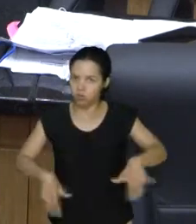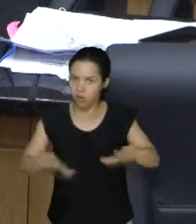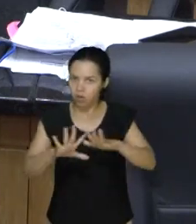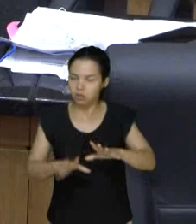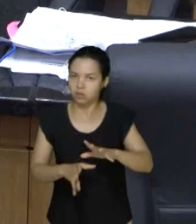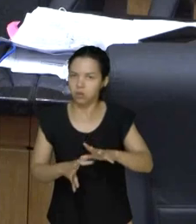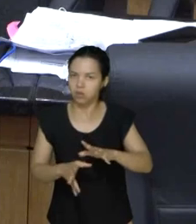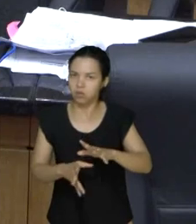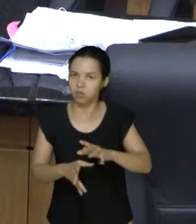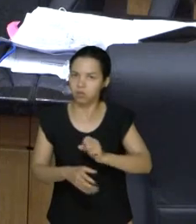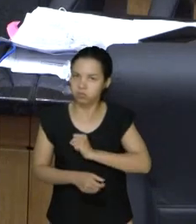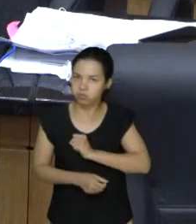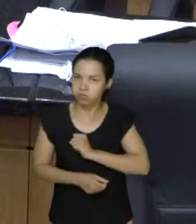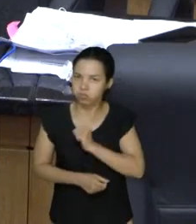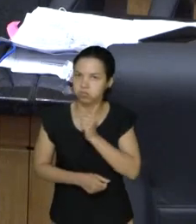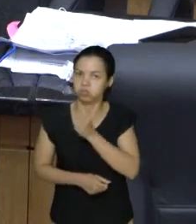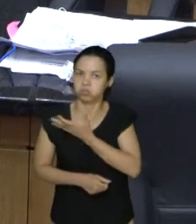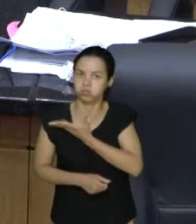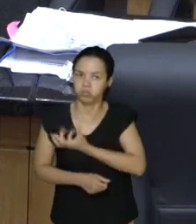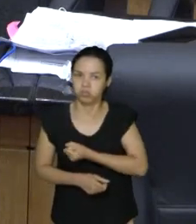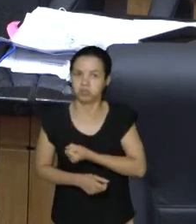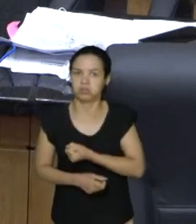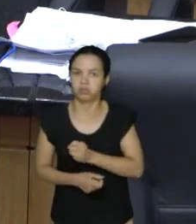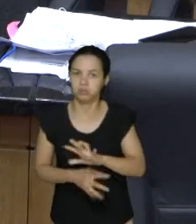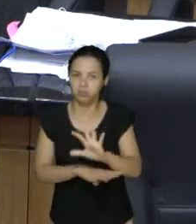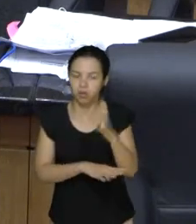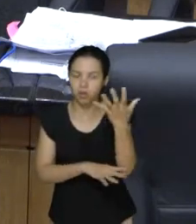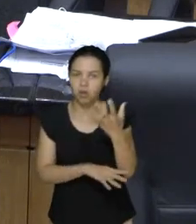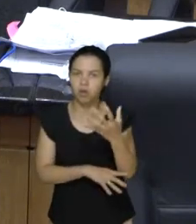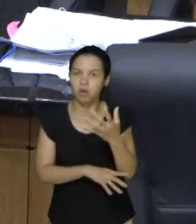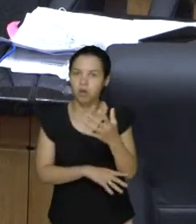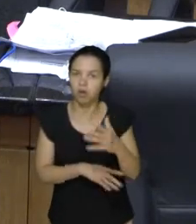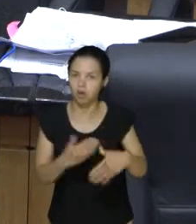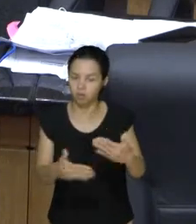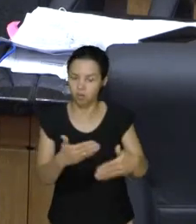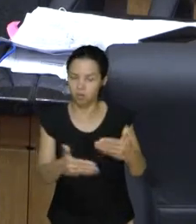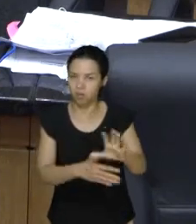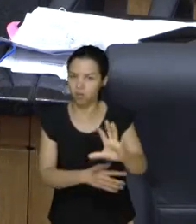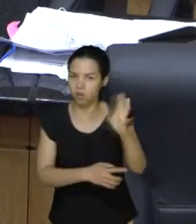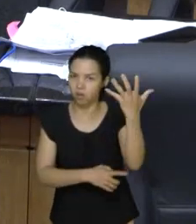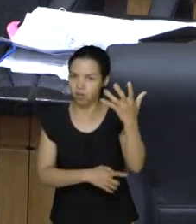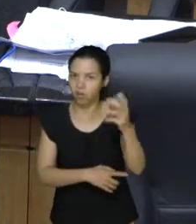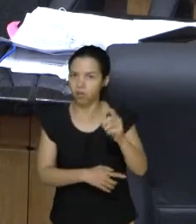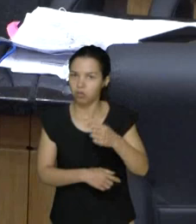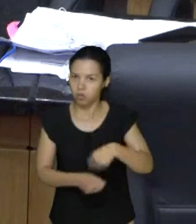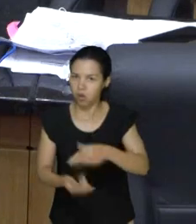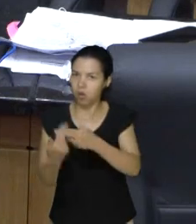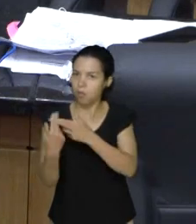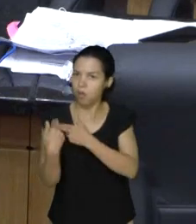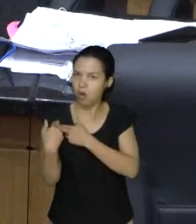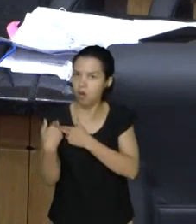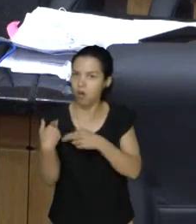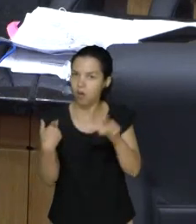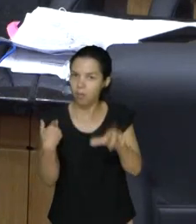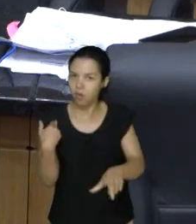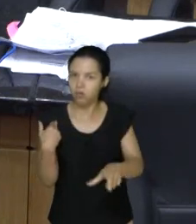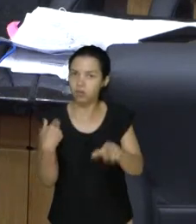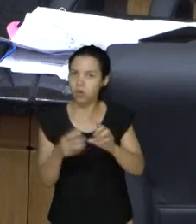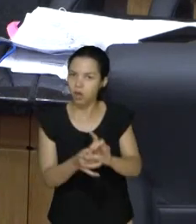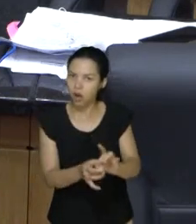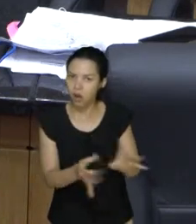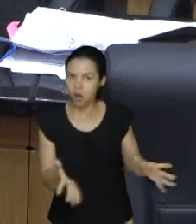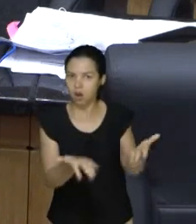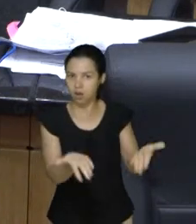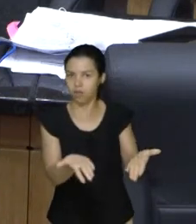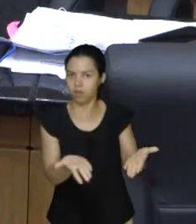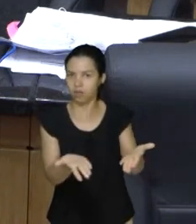chateado, está aborrecido com essa realidade, mas vai chegar uma hora que a gente vai começar a responsabilizar quem coloca o cara na rua.